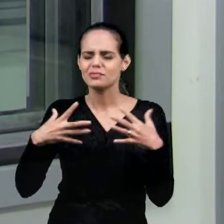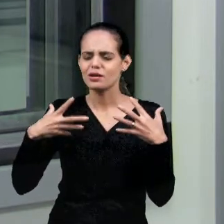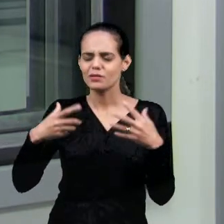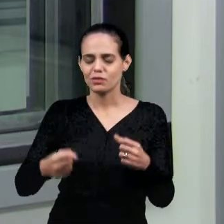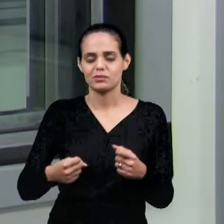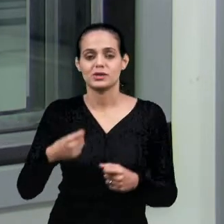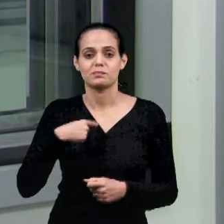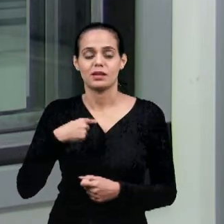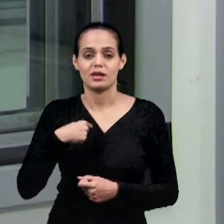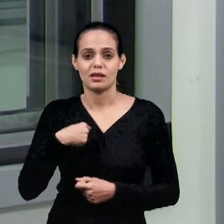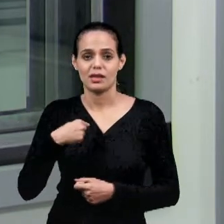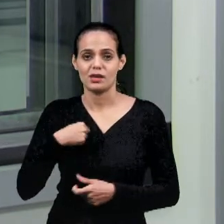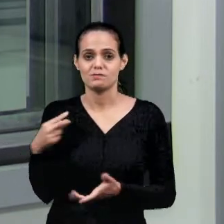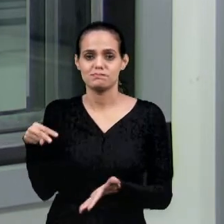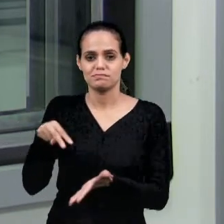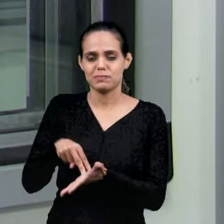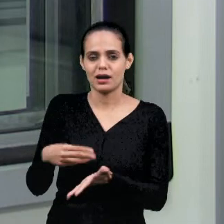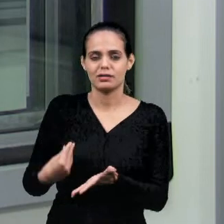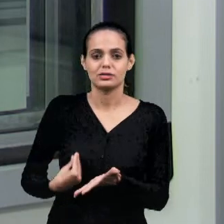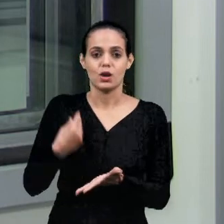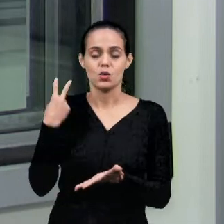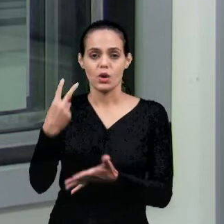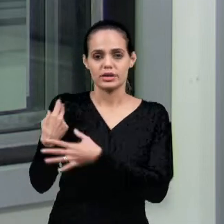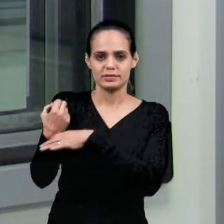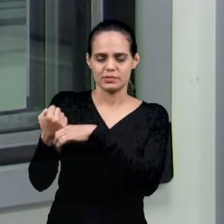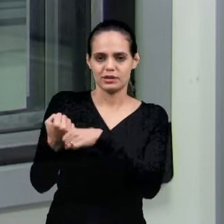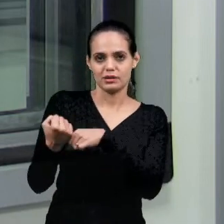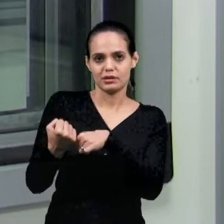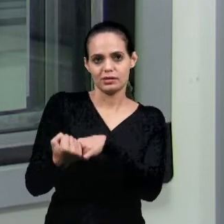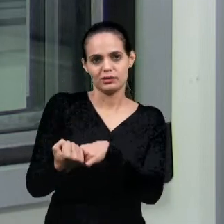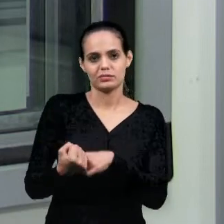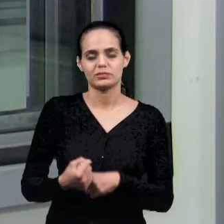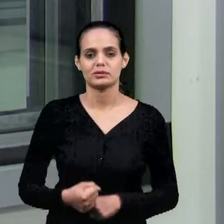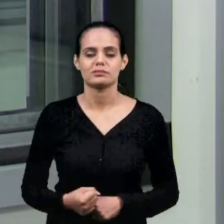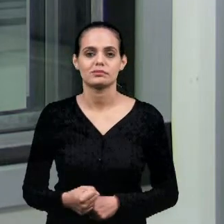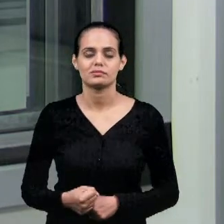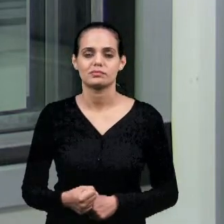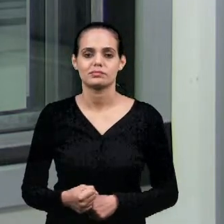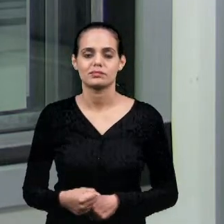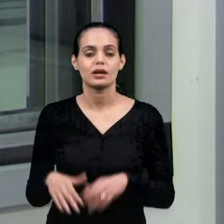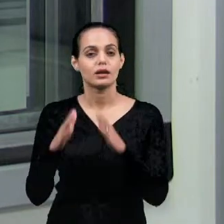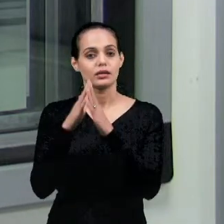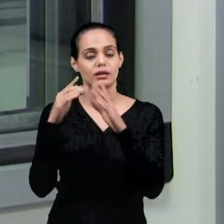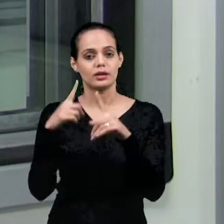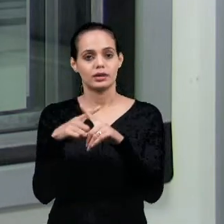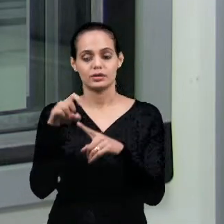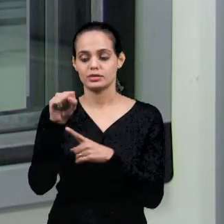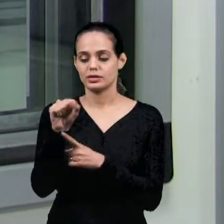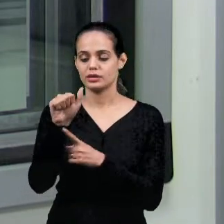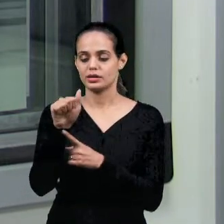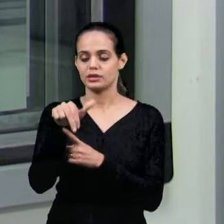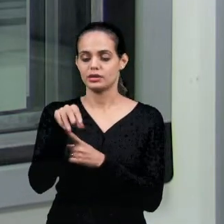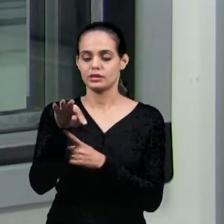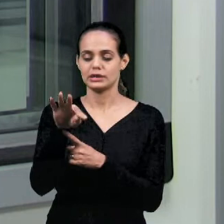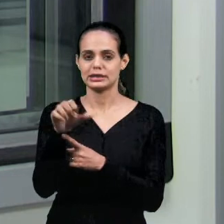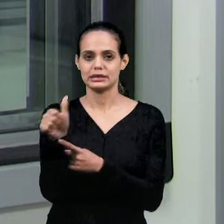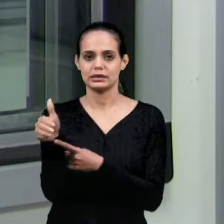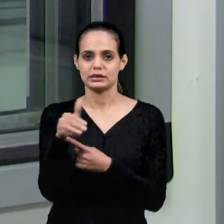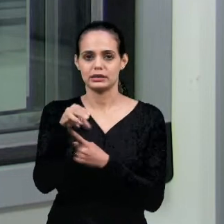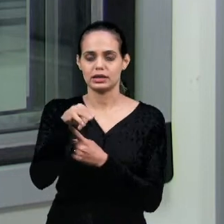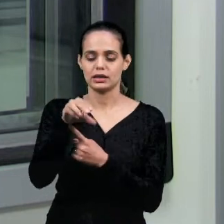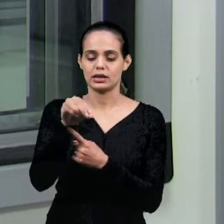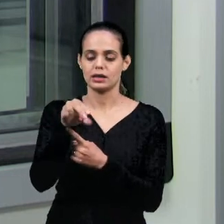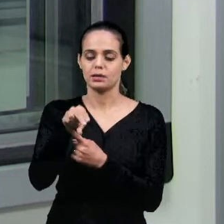nela, e foi a igreja que está ali no bairro Santa Mônica, Santa Mônica 1,